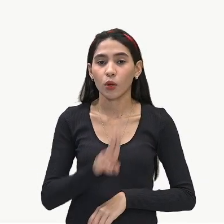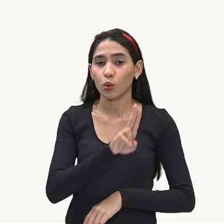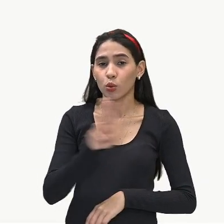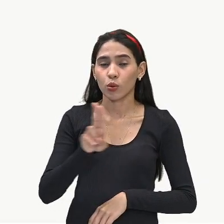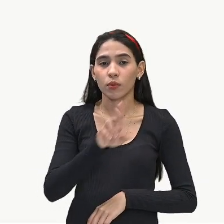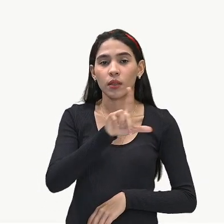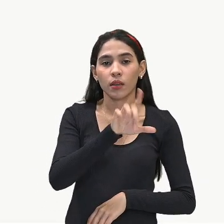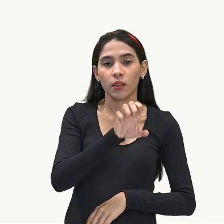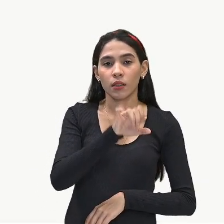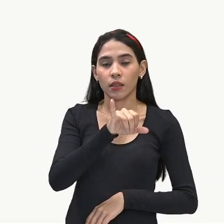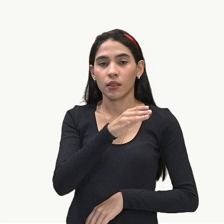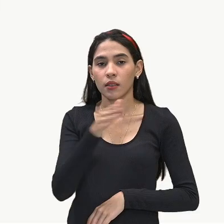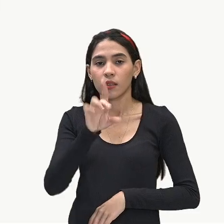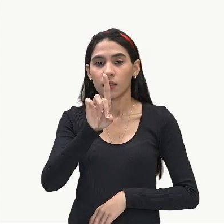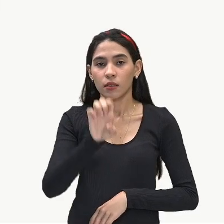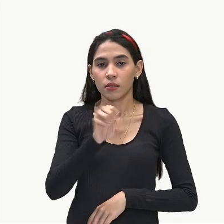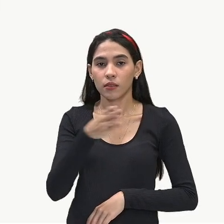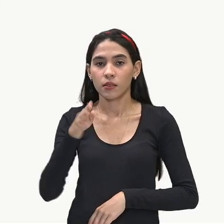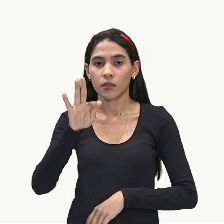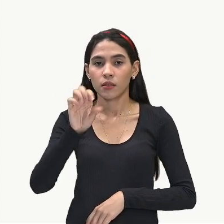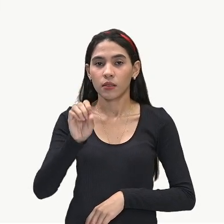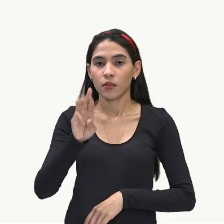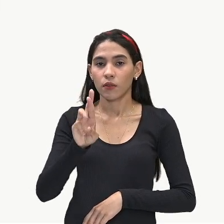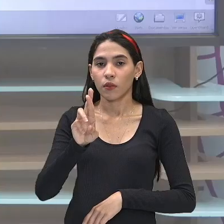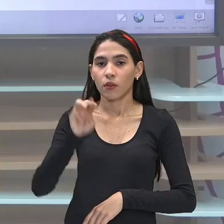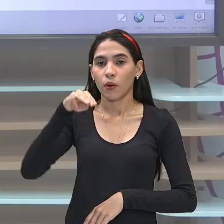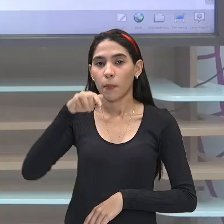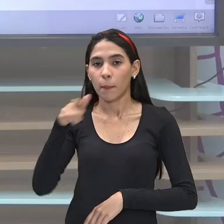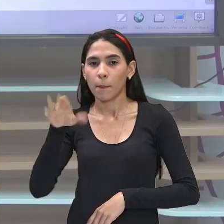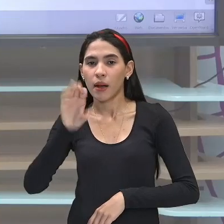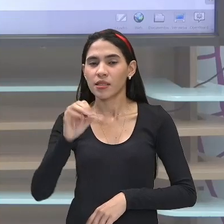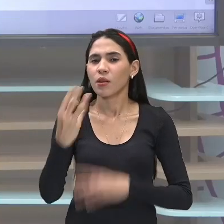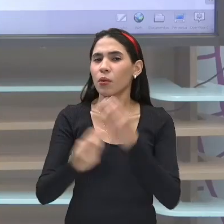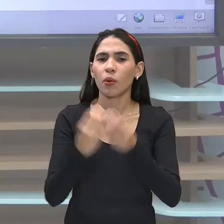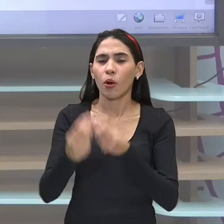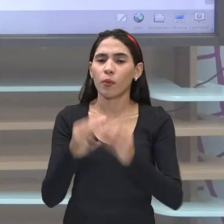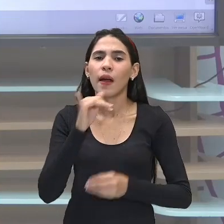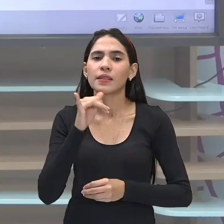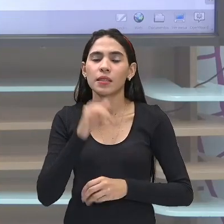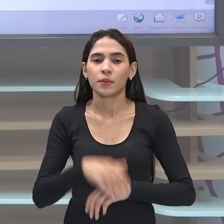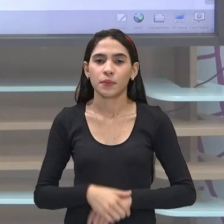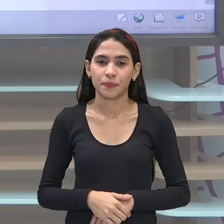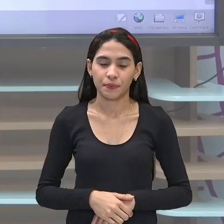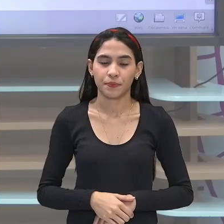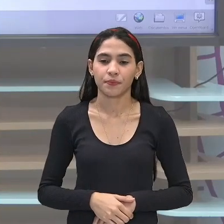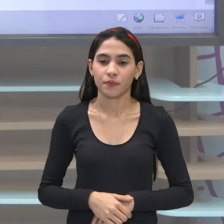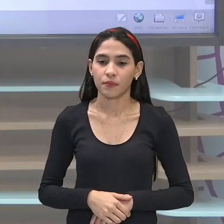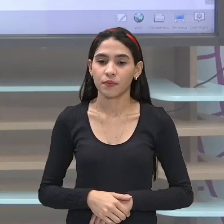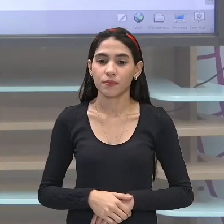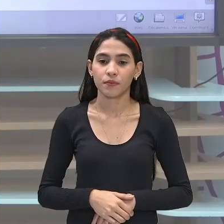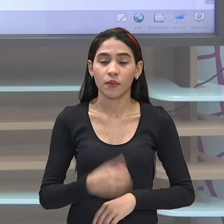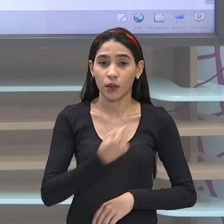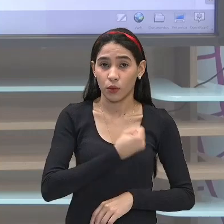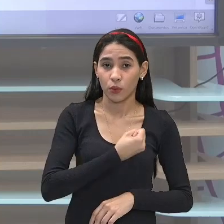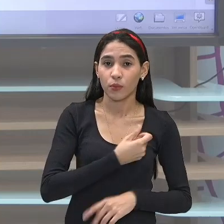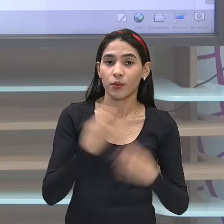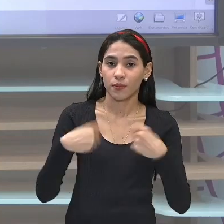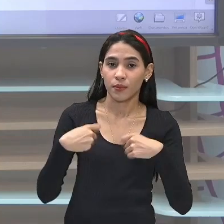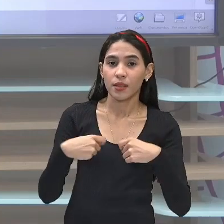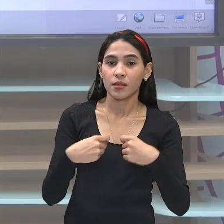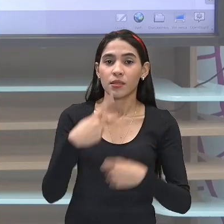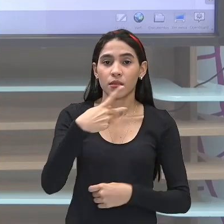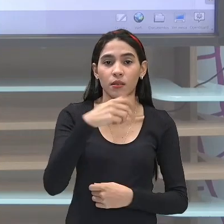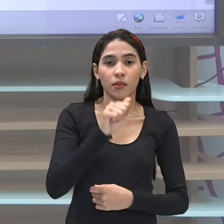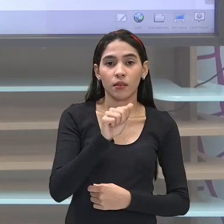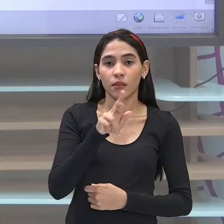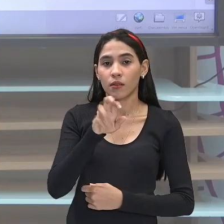lei de formação, Qual é a lei de formação nesse caso aqui? É que os números precisam ser